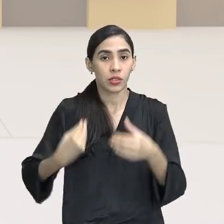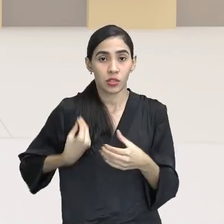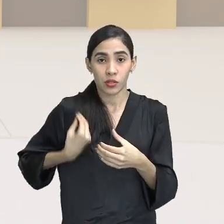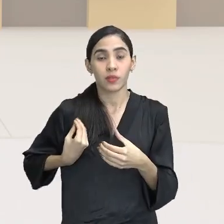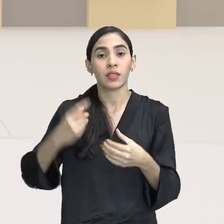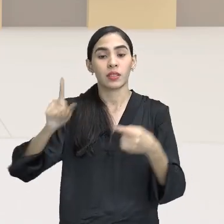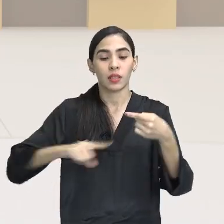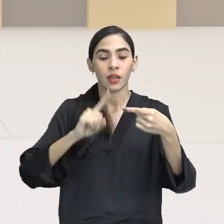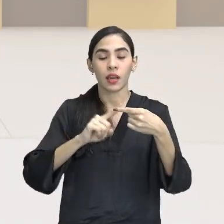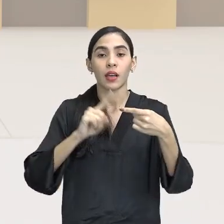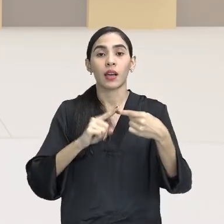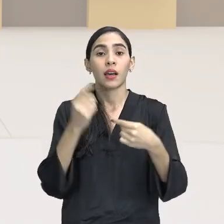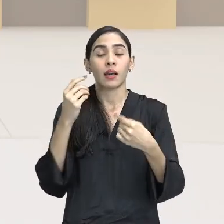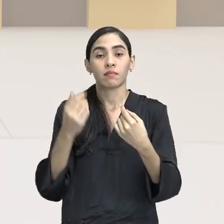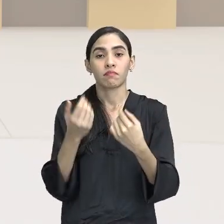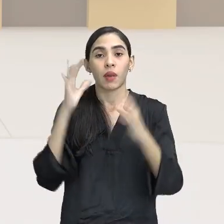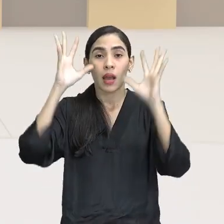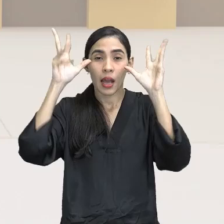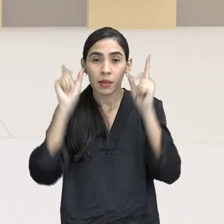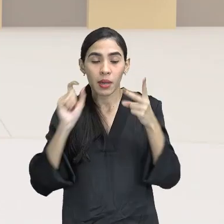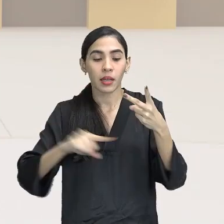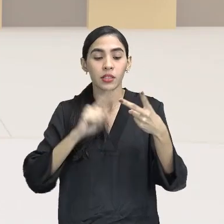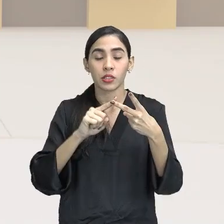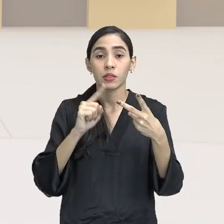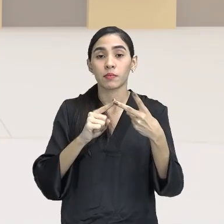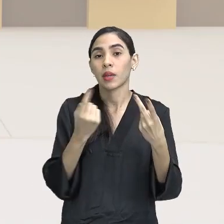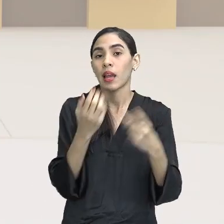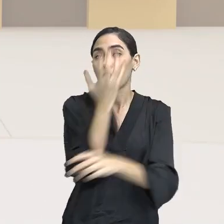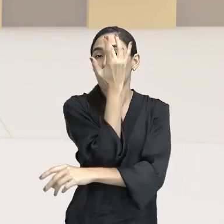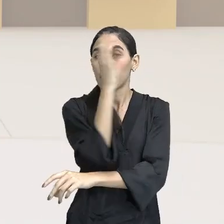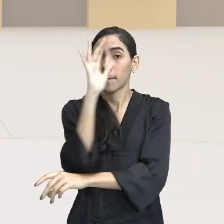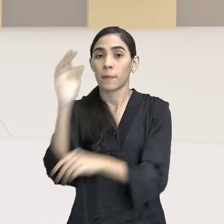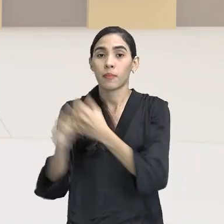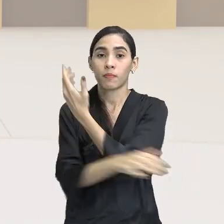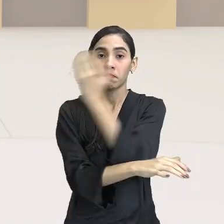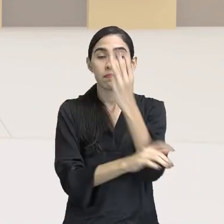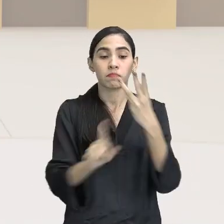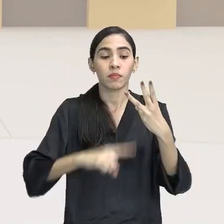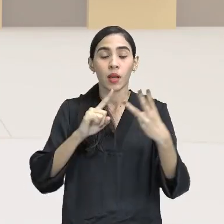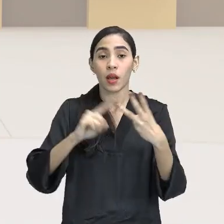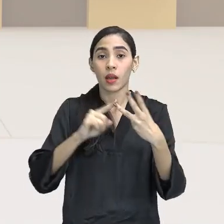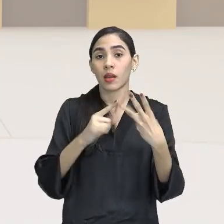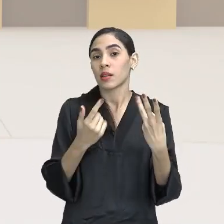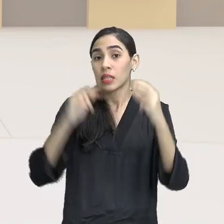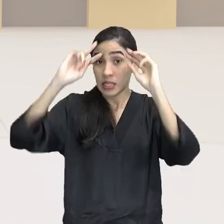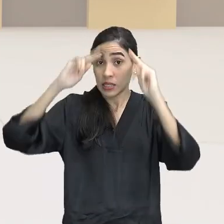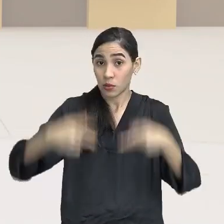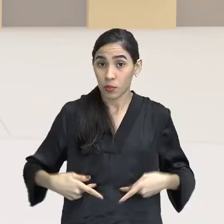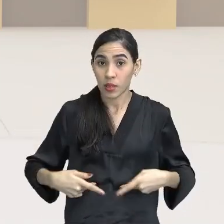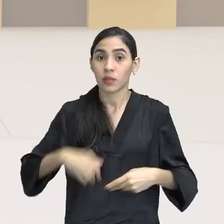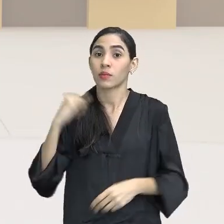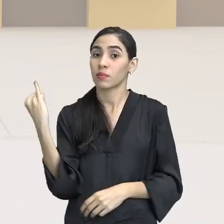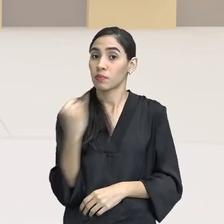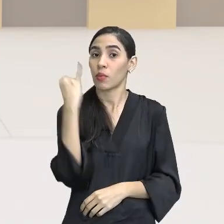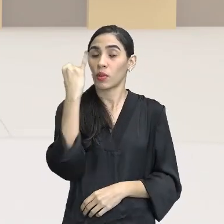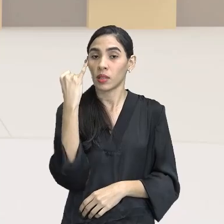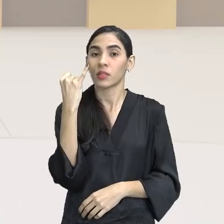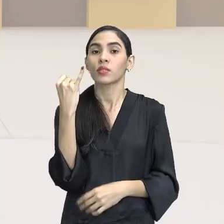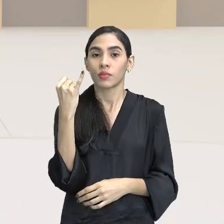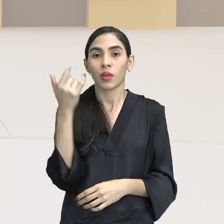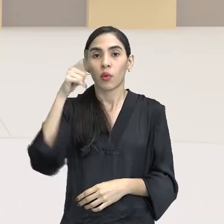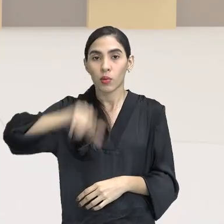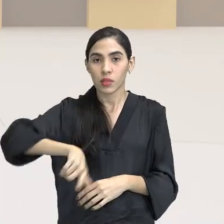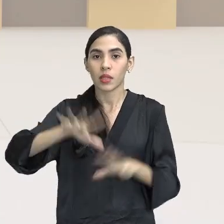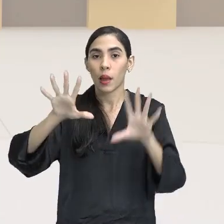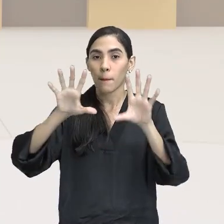animais, das plantas, do homem, né, como exemplo ali de seres vivos que são importantes ali para obter